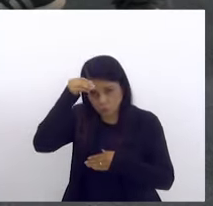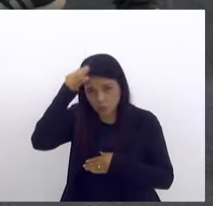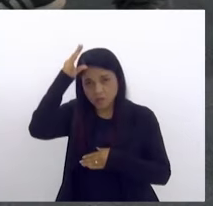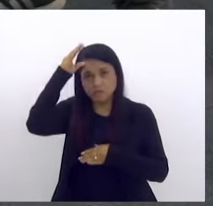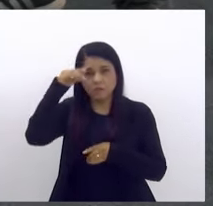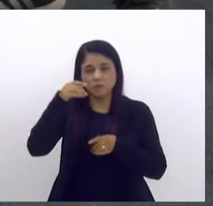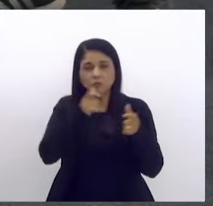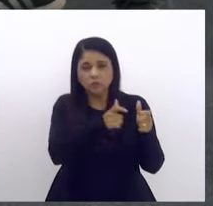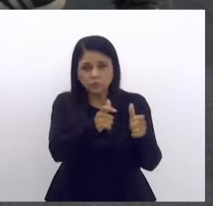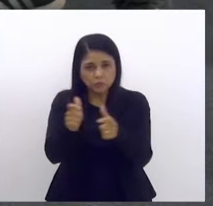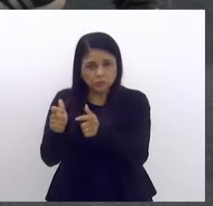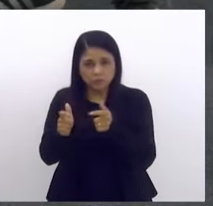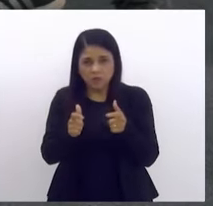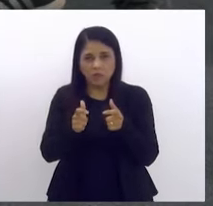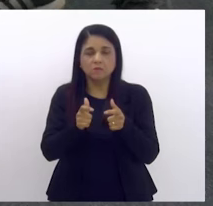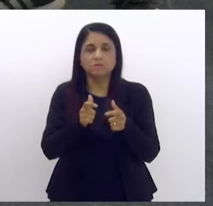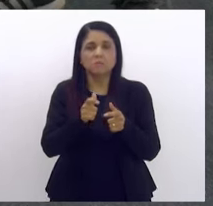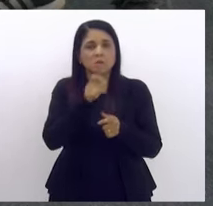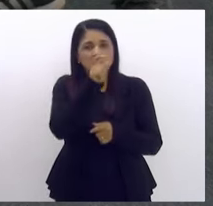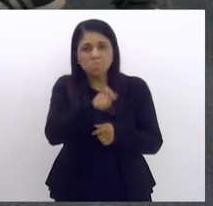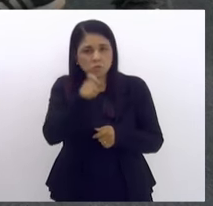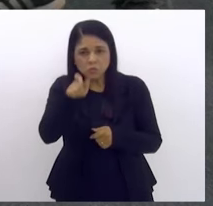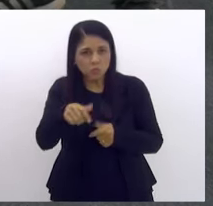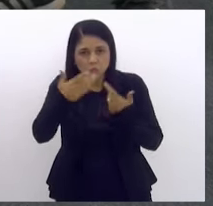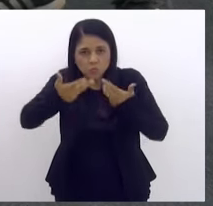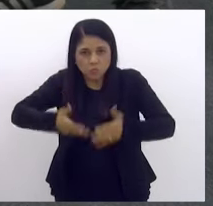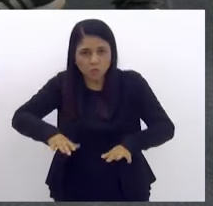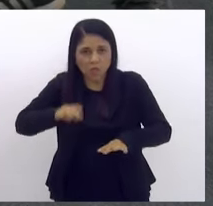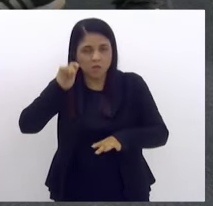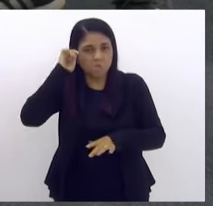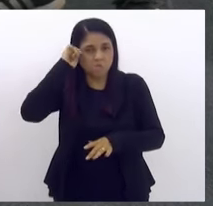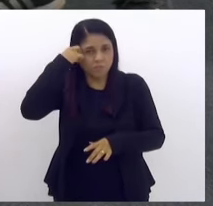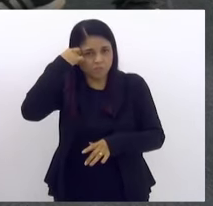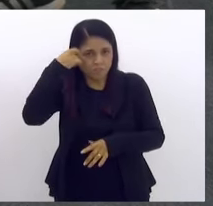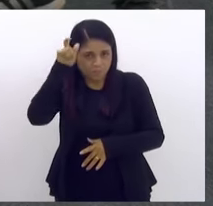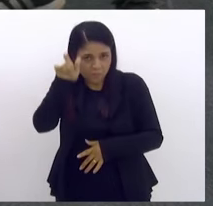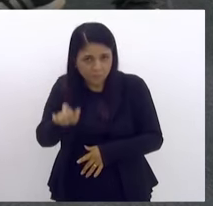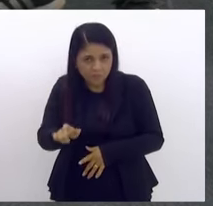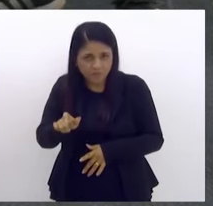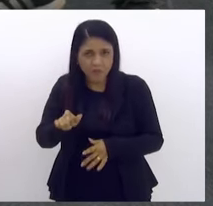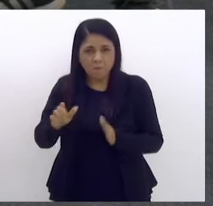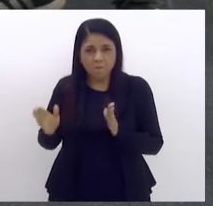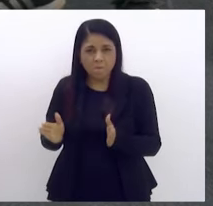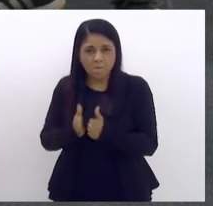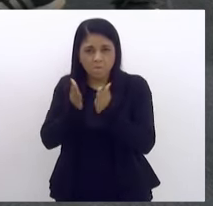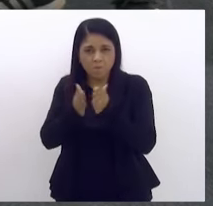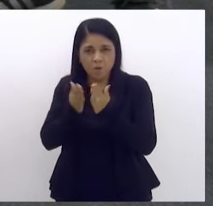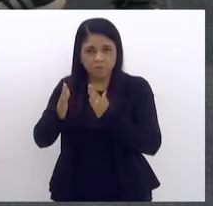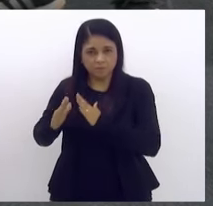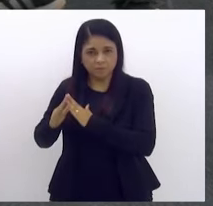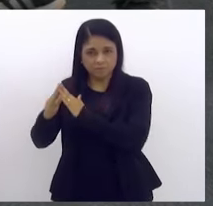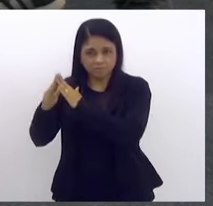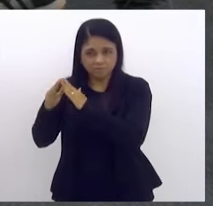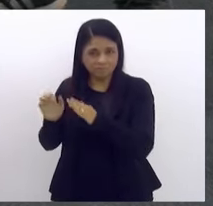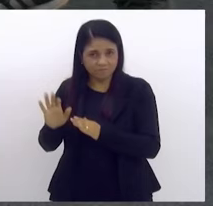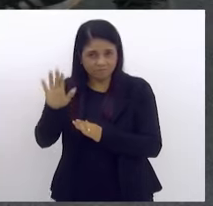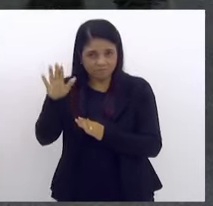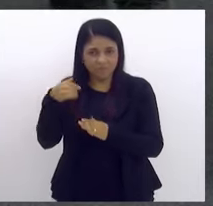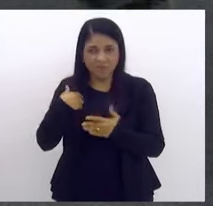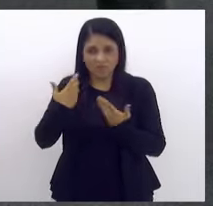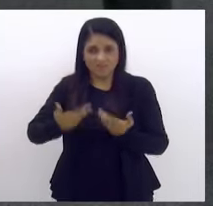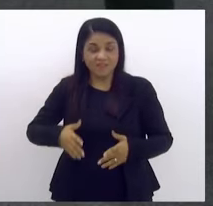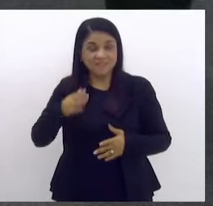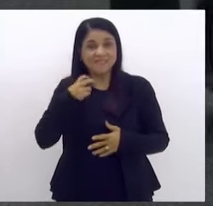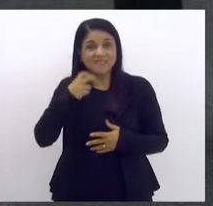onde muita gente não quer mulheres negras, pobres e faveladas, construindo saber na nossa sociedade. Então, um pouco